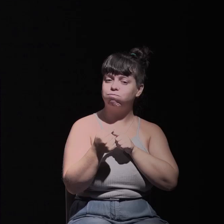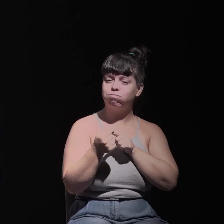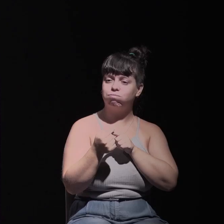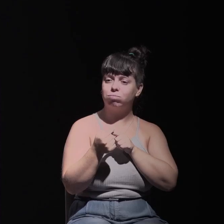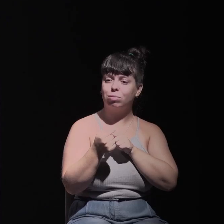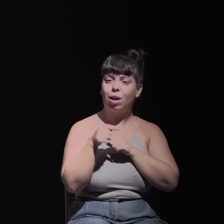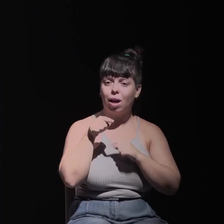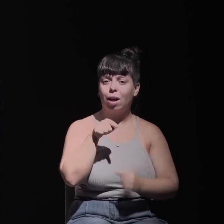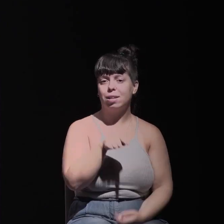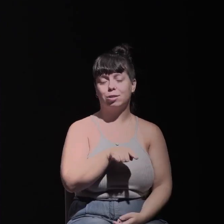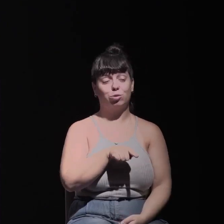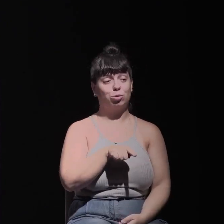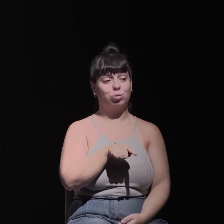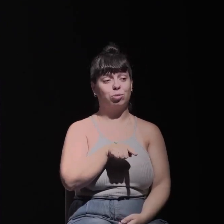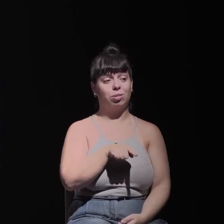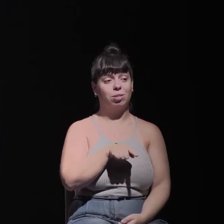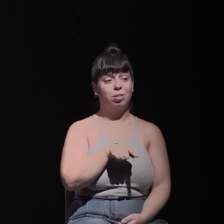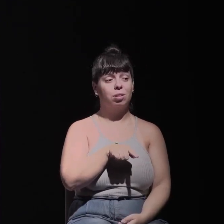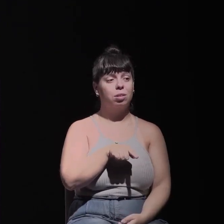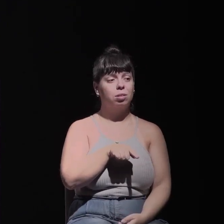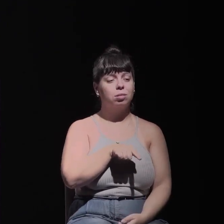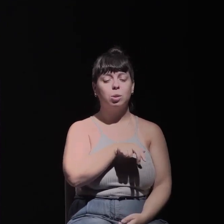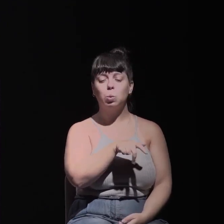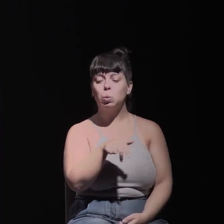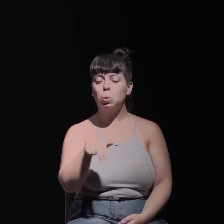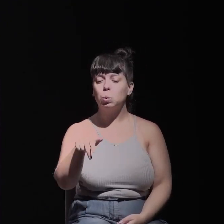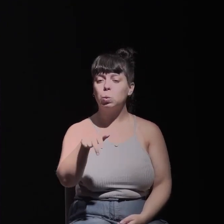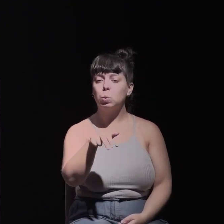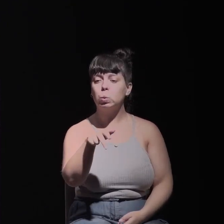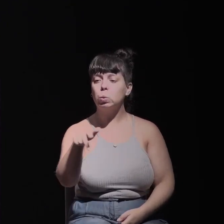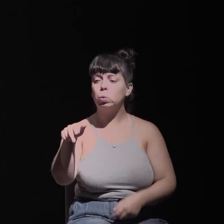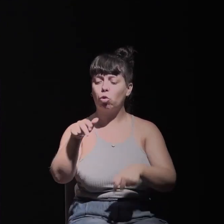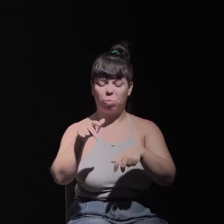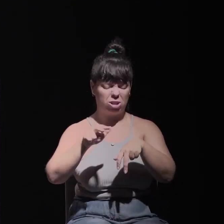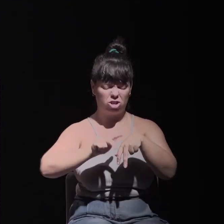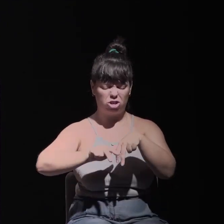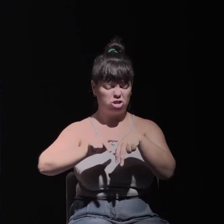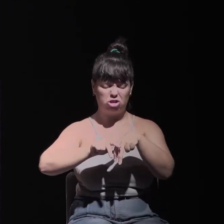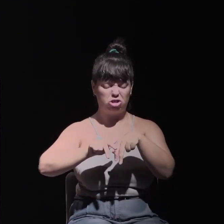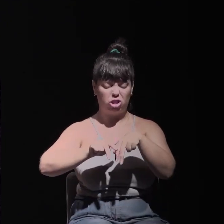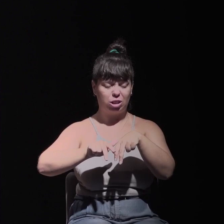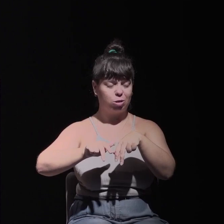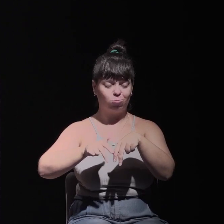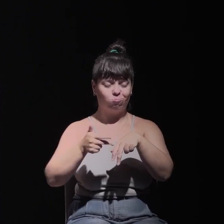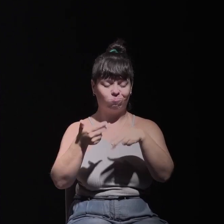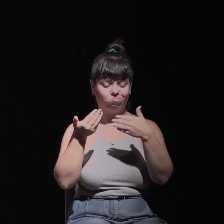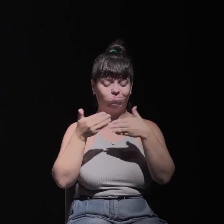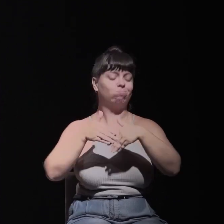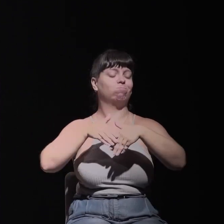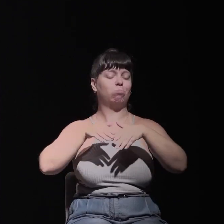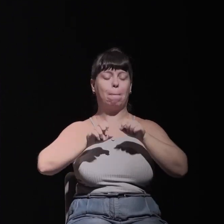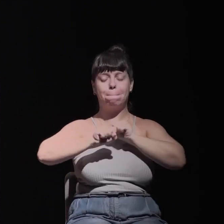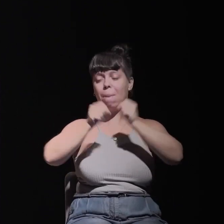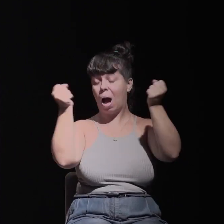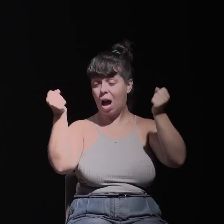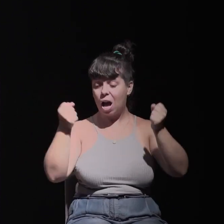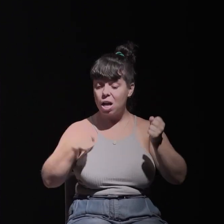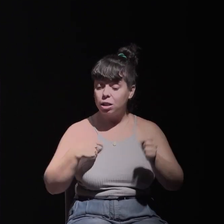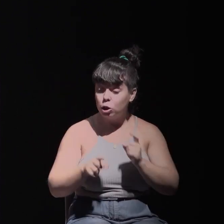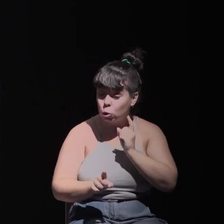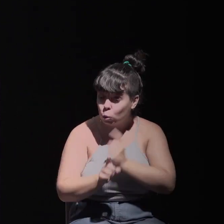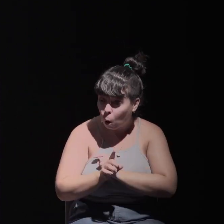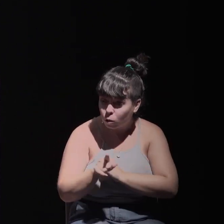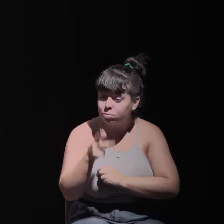é isso. Quando a gente encontra com as desobediências de gênero nas ruas, elas dizem sobre a gente, elas contam sobre a